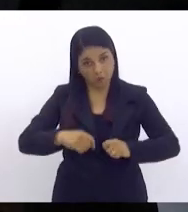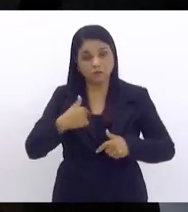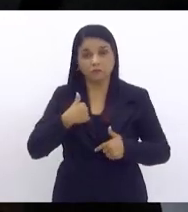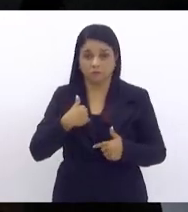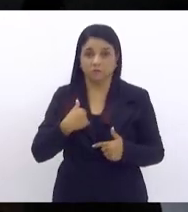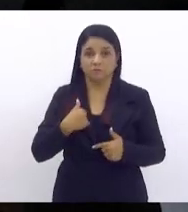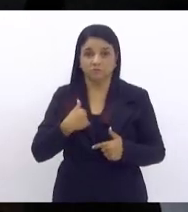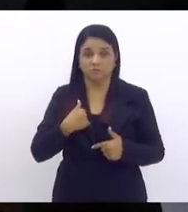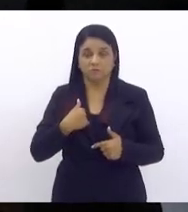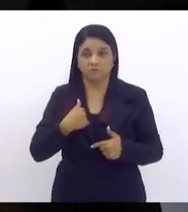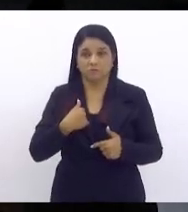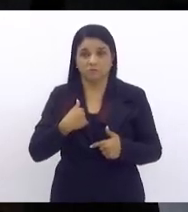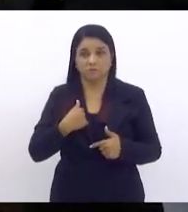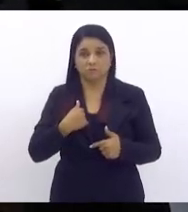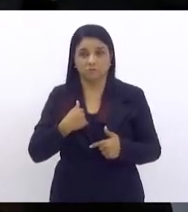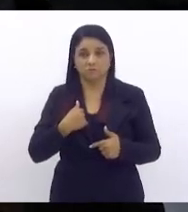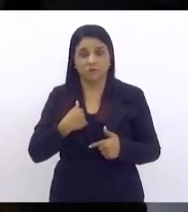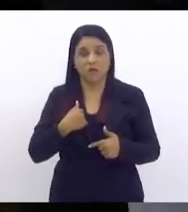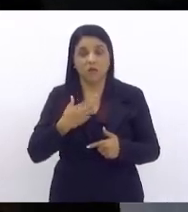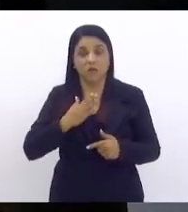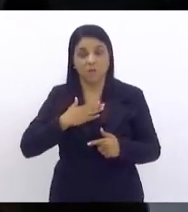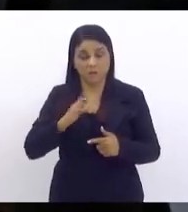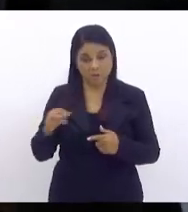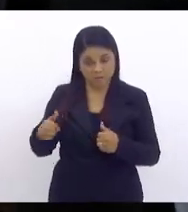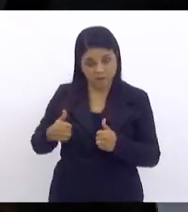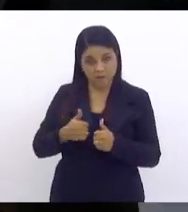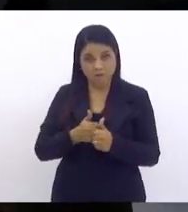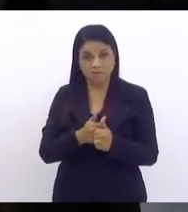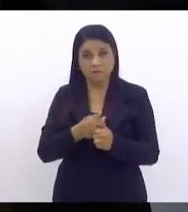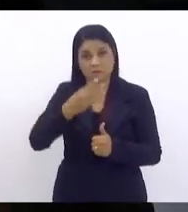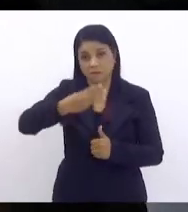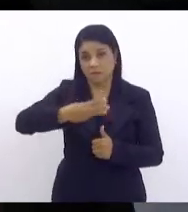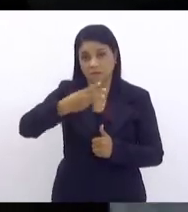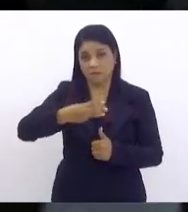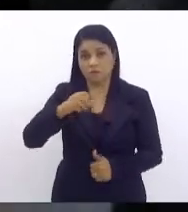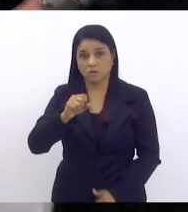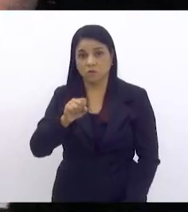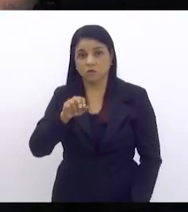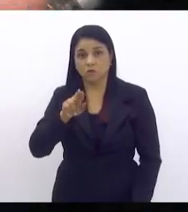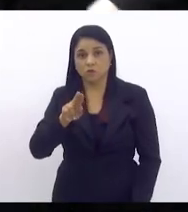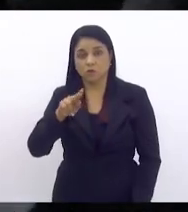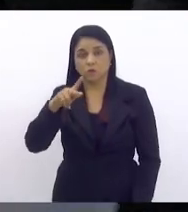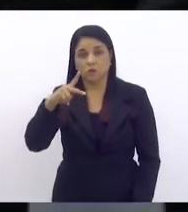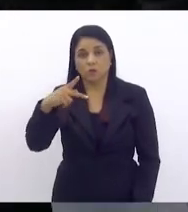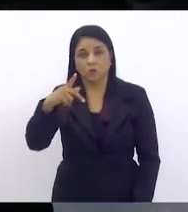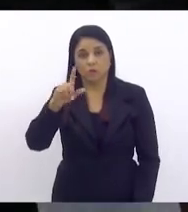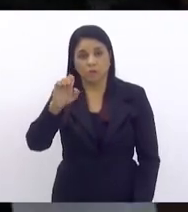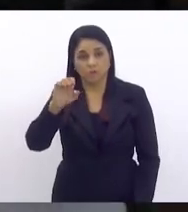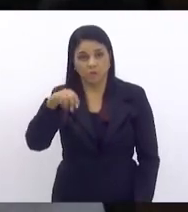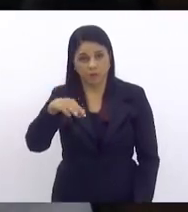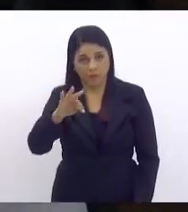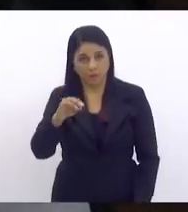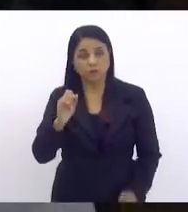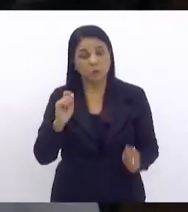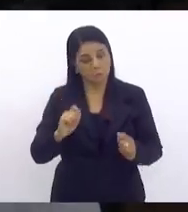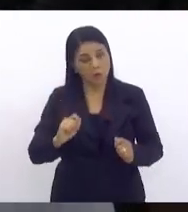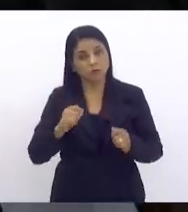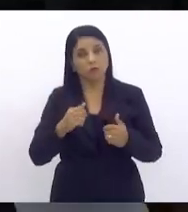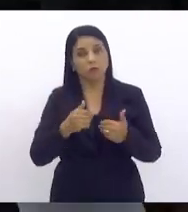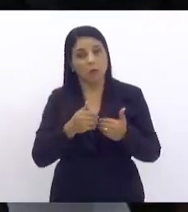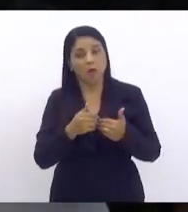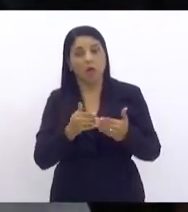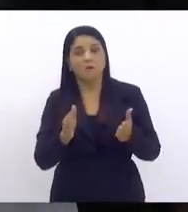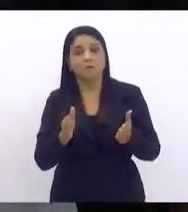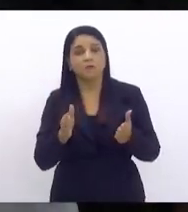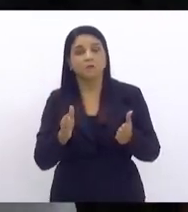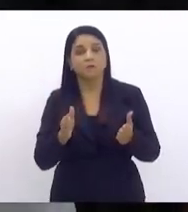vez, se não tiver, como terceiro suplente, abrir a divergência. Nesse momento, eu não quero